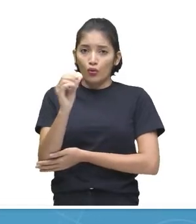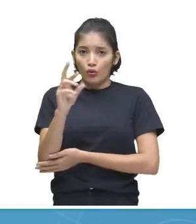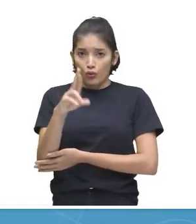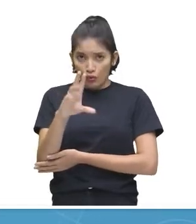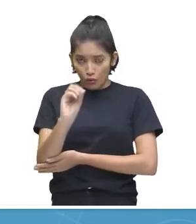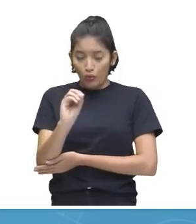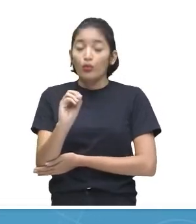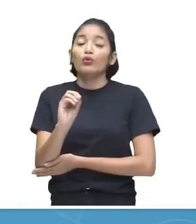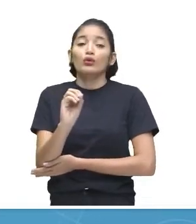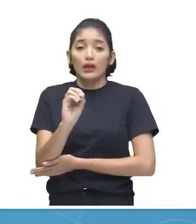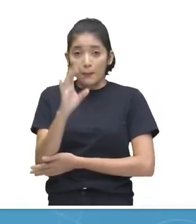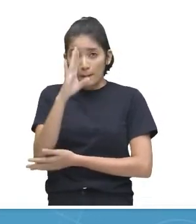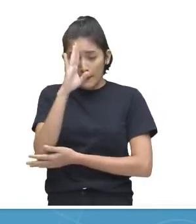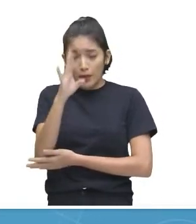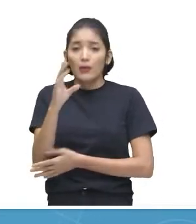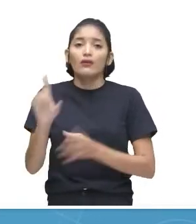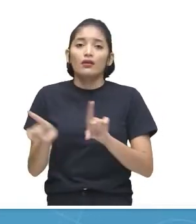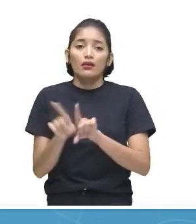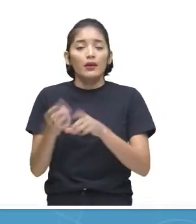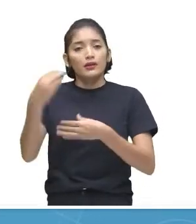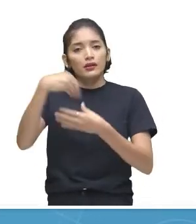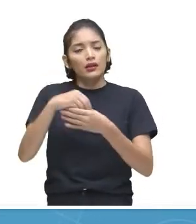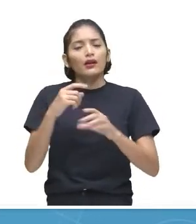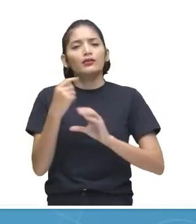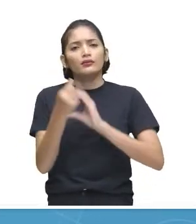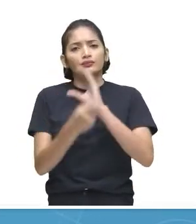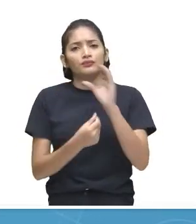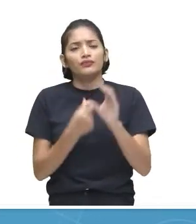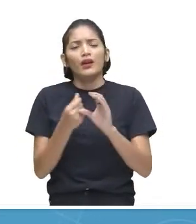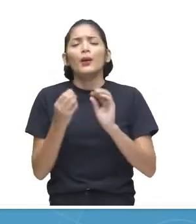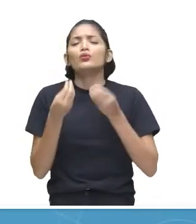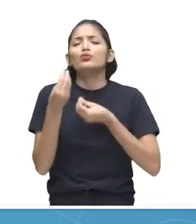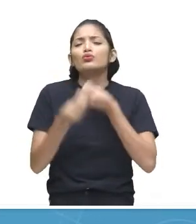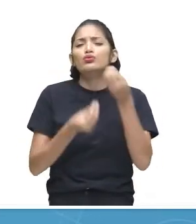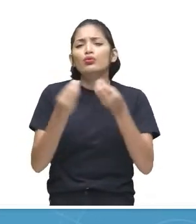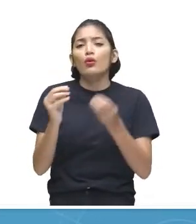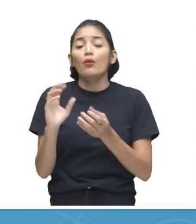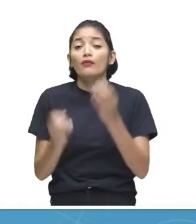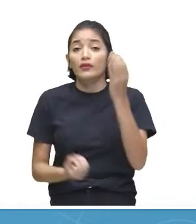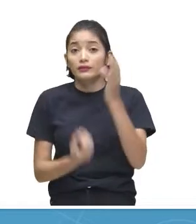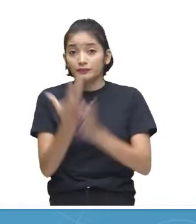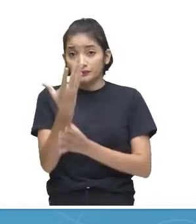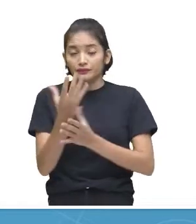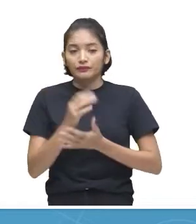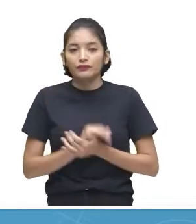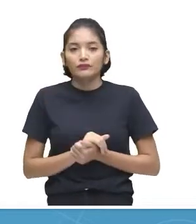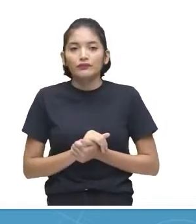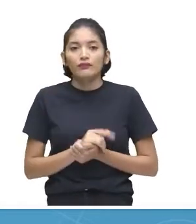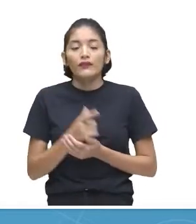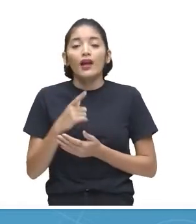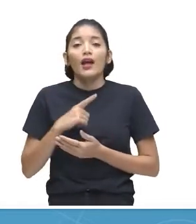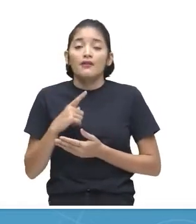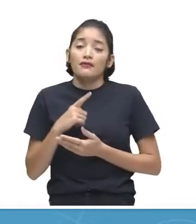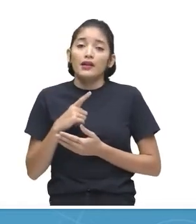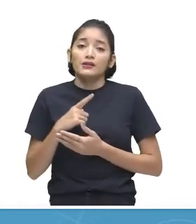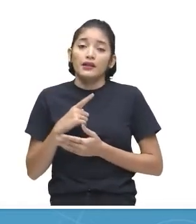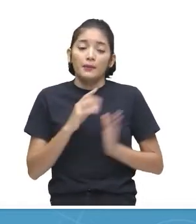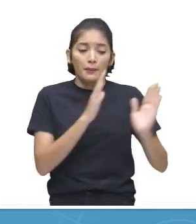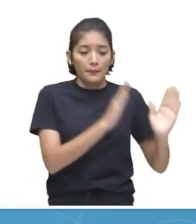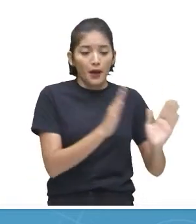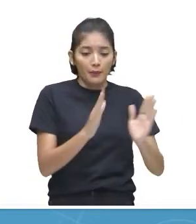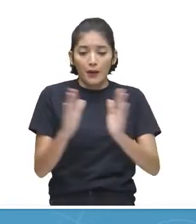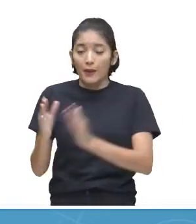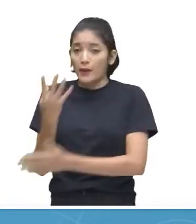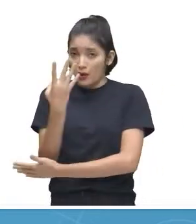do capitalismo. Então, como é que foi que surgiu o capitalismo? O capitalismo, ele vai ser dividido em quatro fases principais,